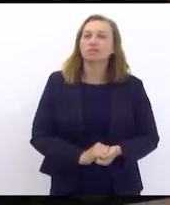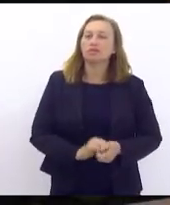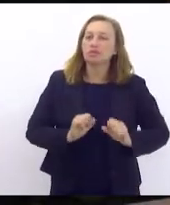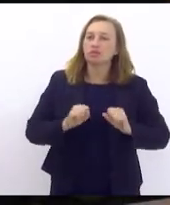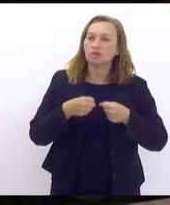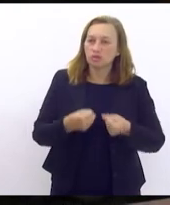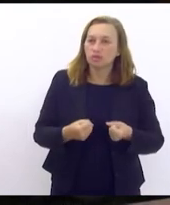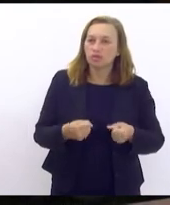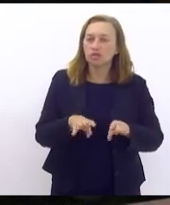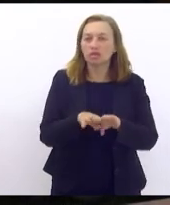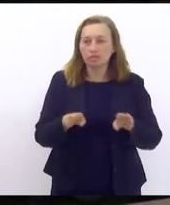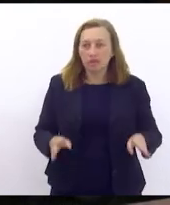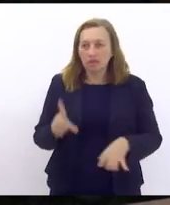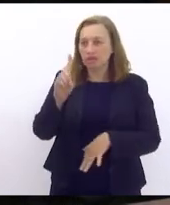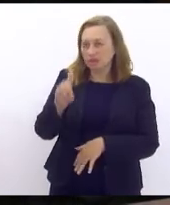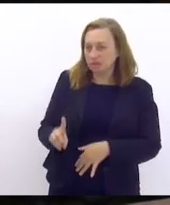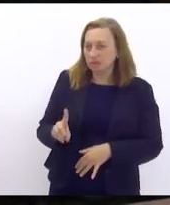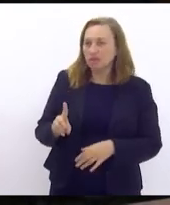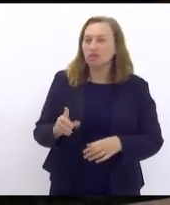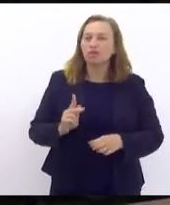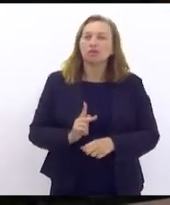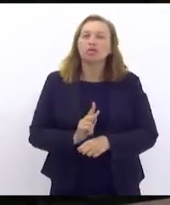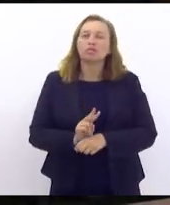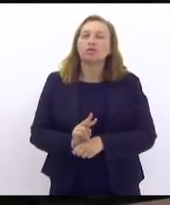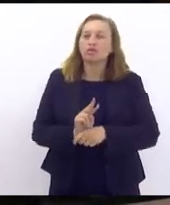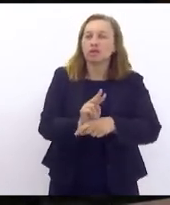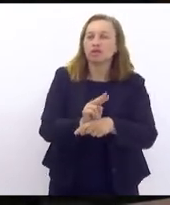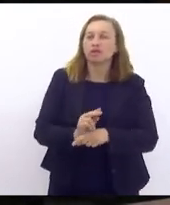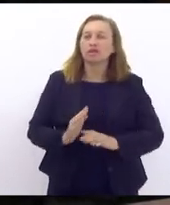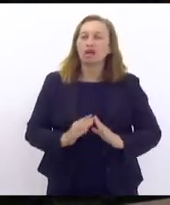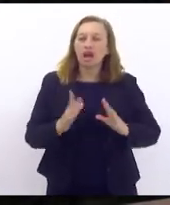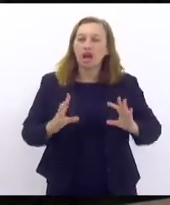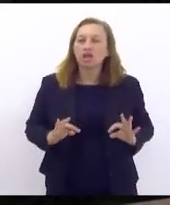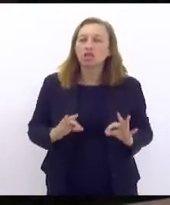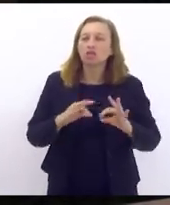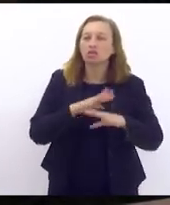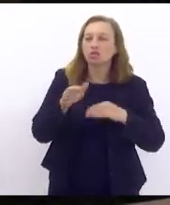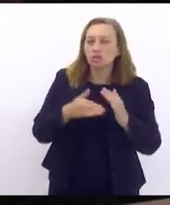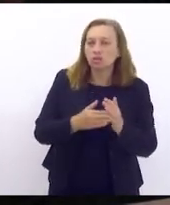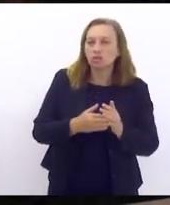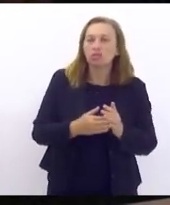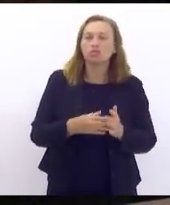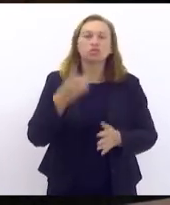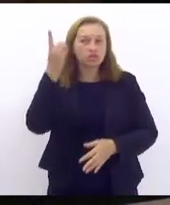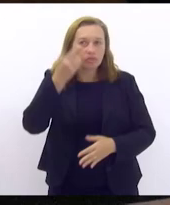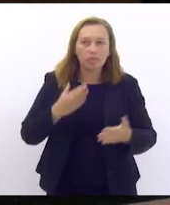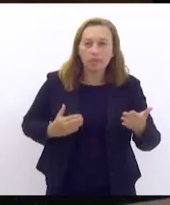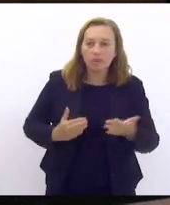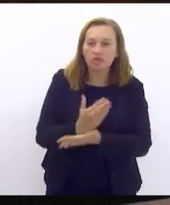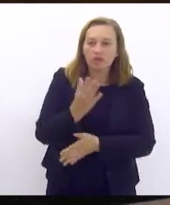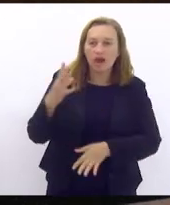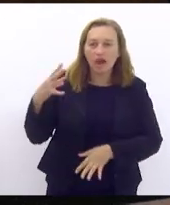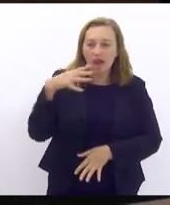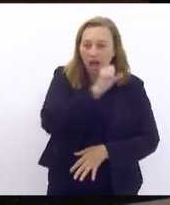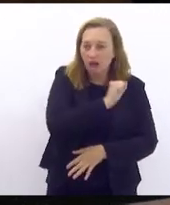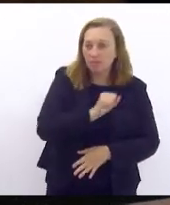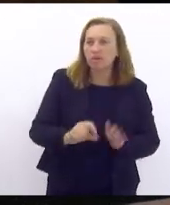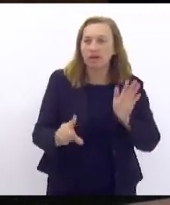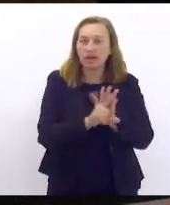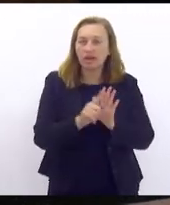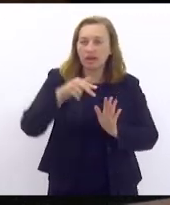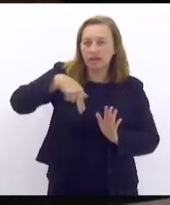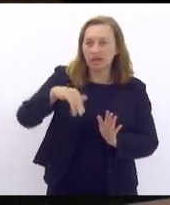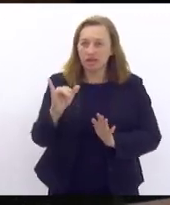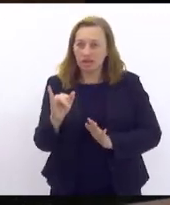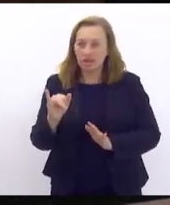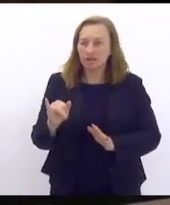esforço da mesa diretora, da Procuradoria da Casa, a todos os deputados para aprovar em tempo recorde, talvez histórico, a Lei Gui